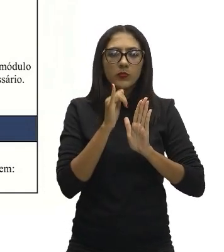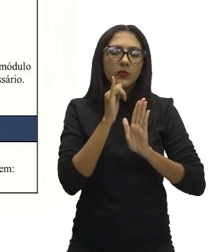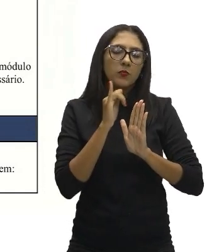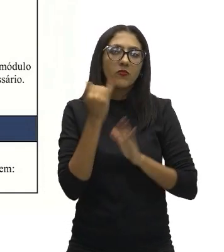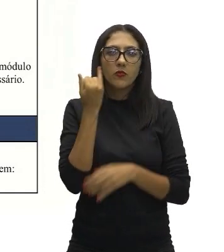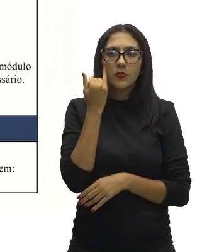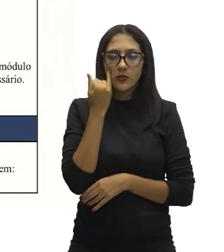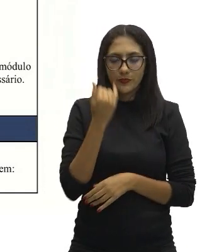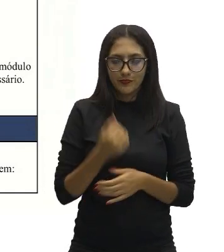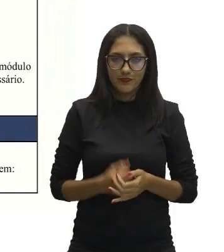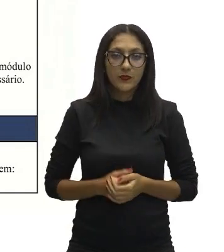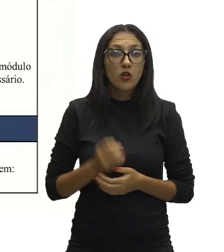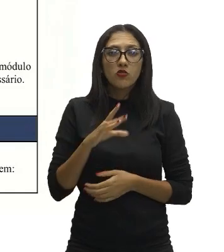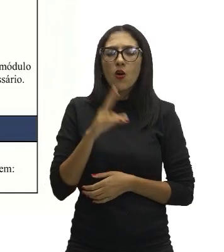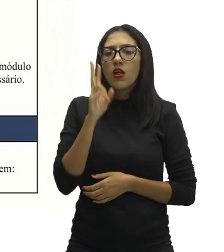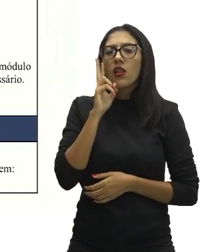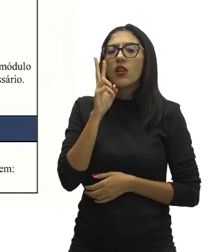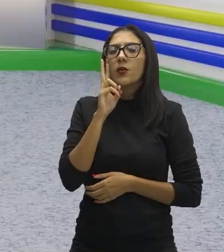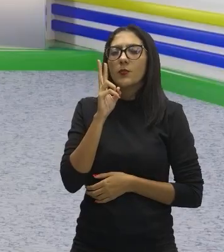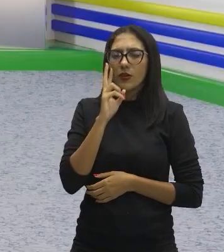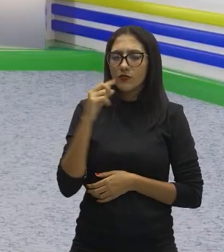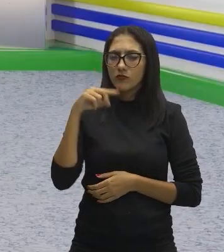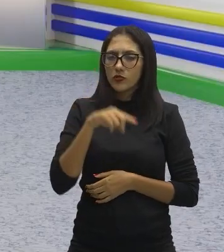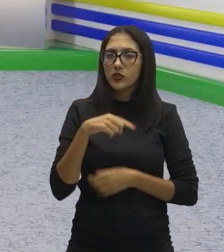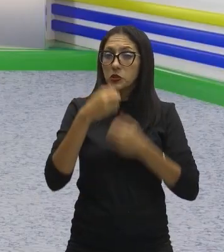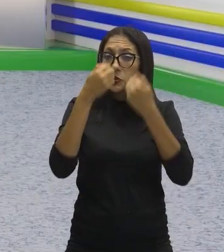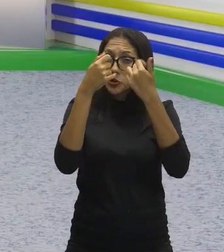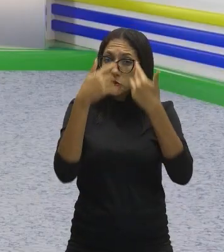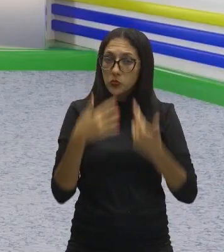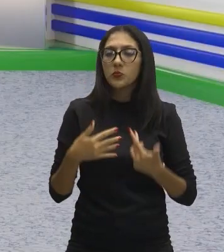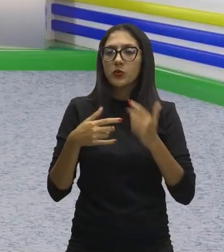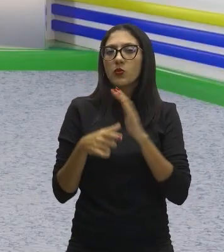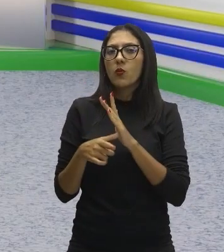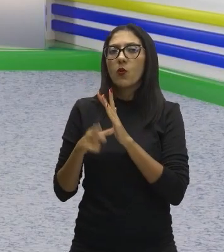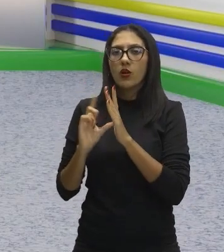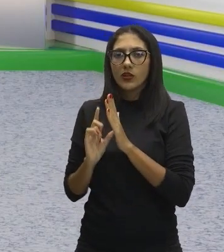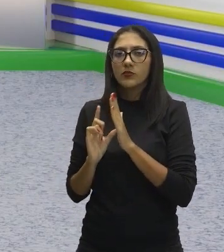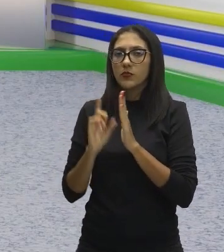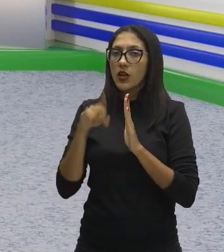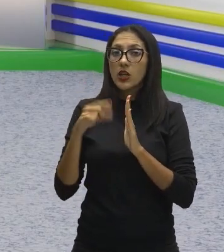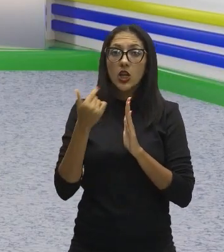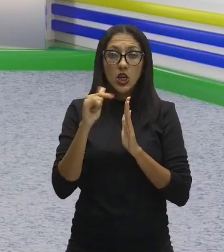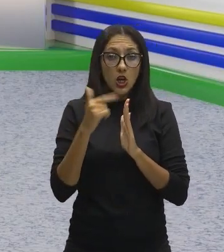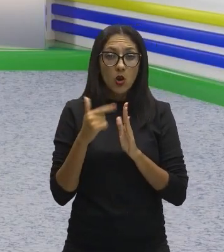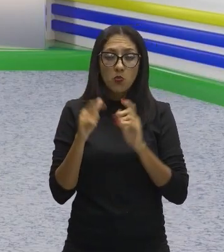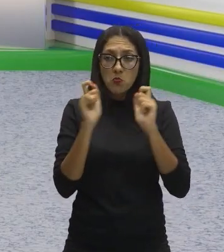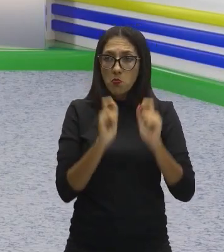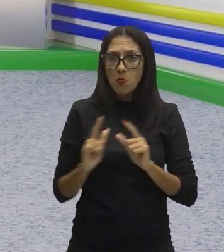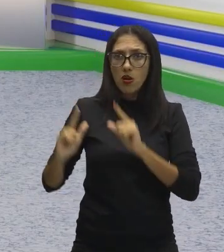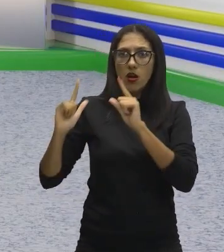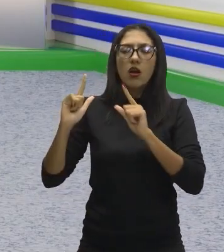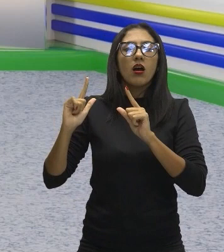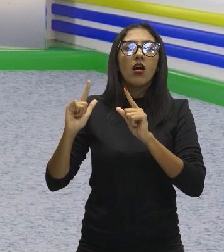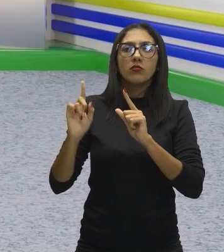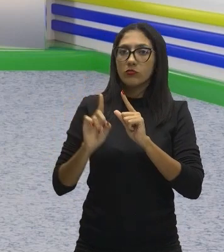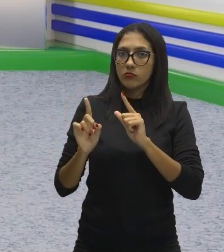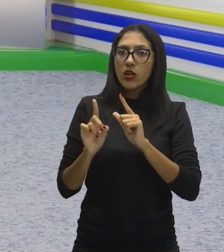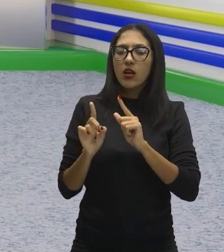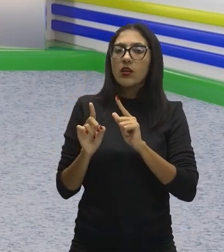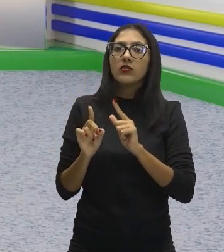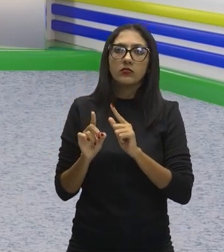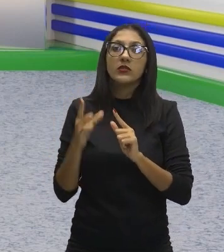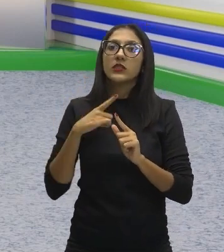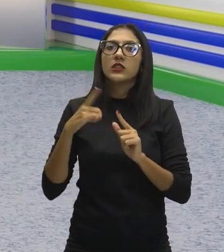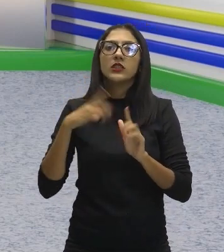a questão do gabarito que você falou anteriormente, ele não vai na cartela, mas ele está onde? No plano